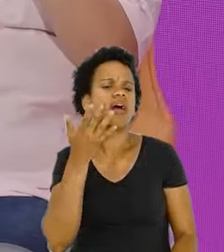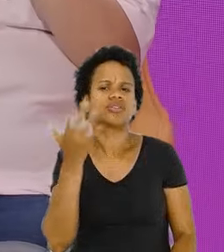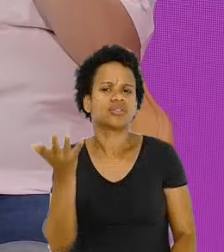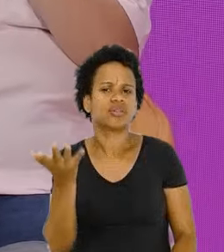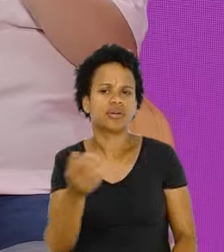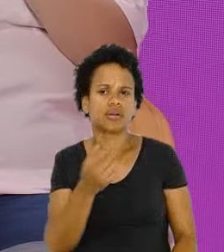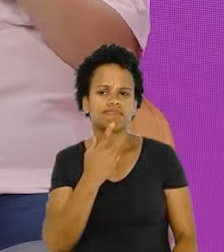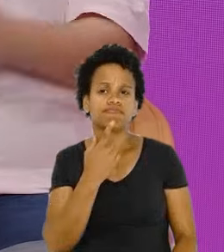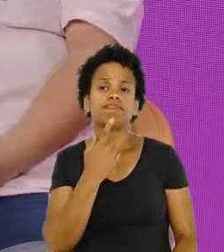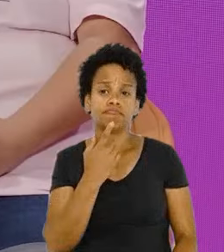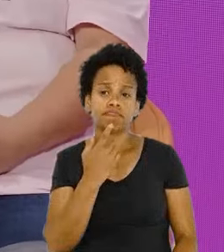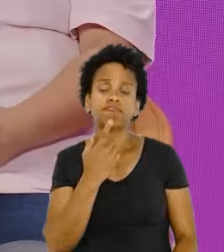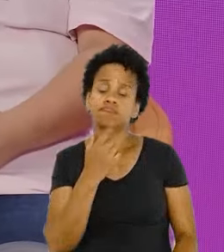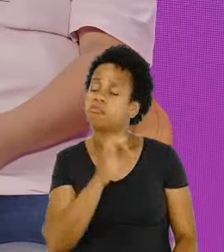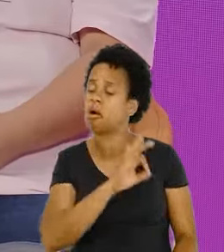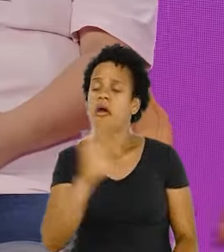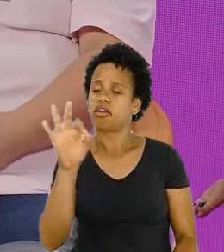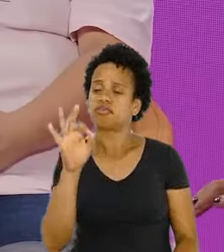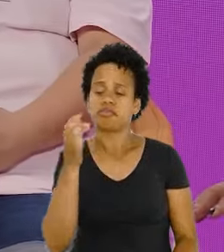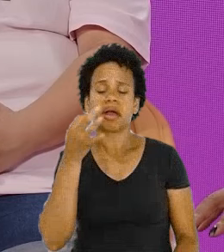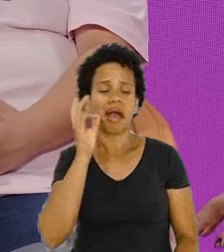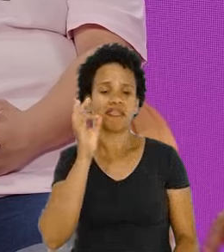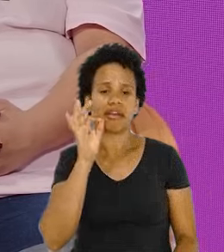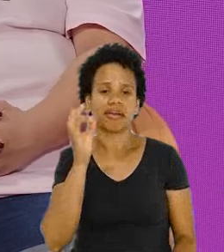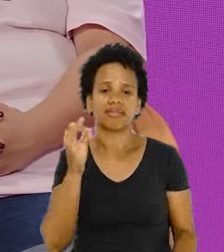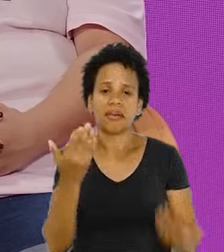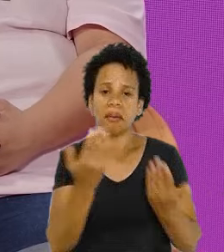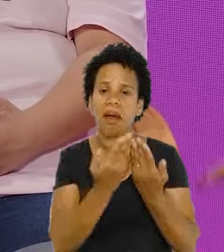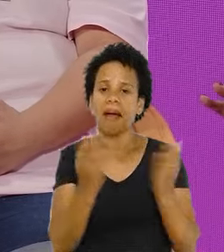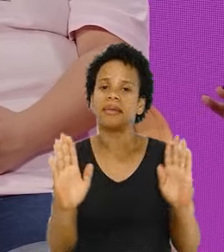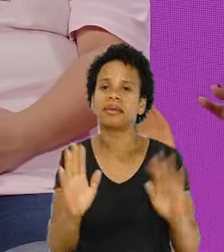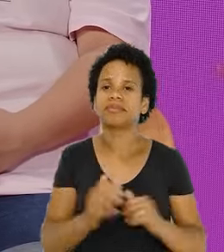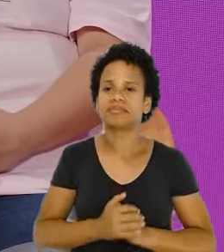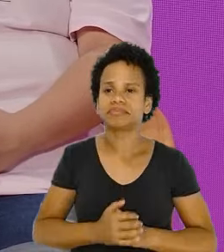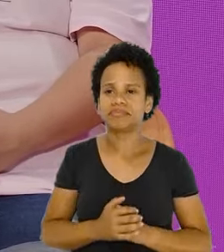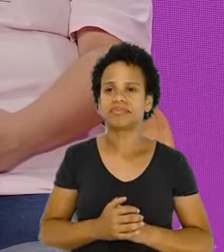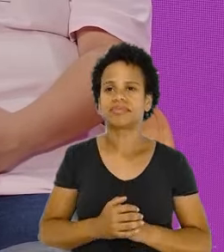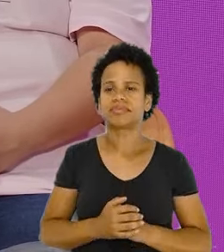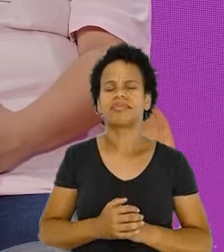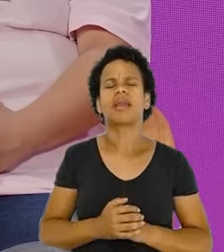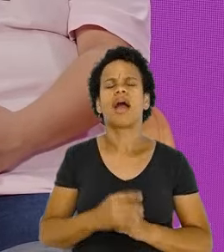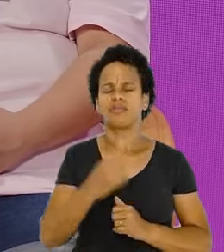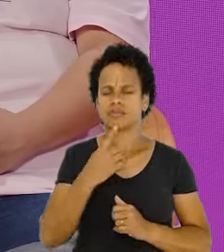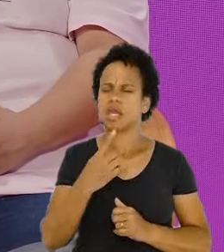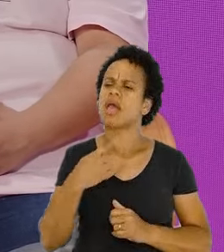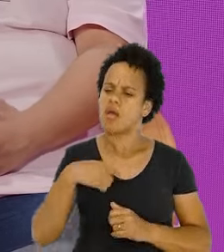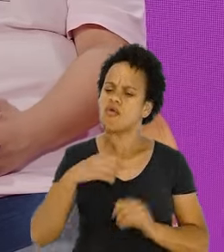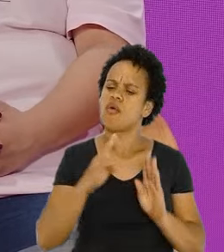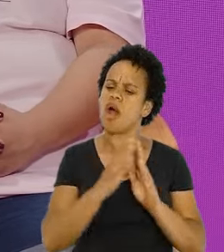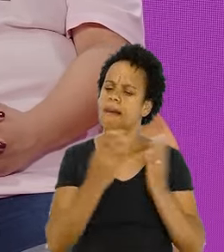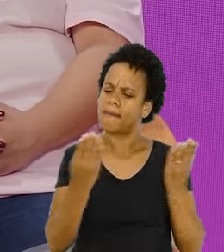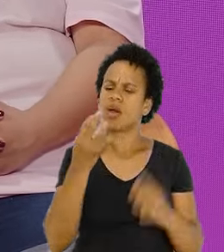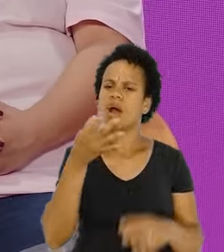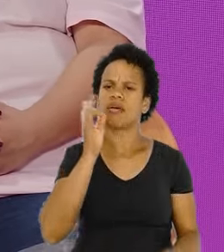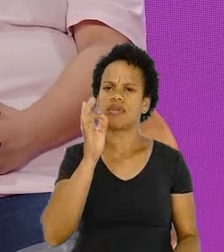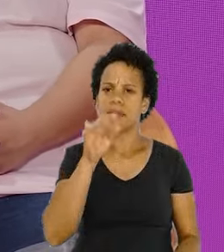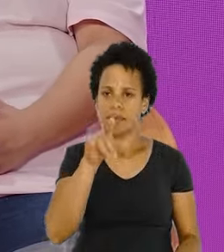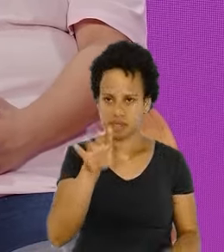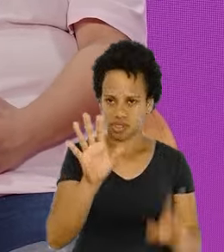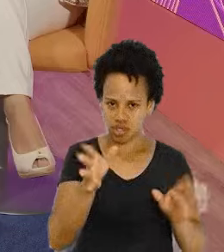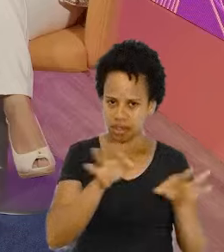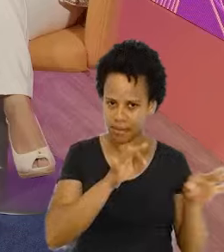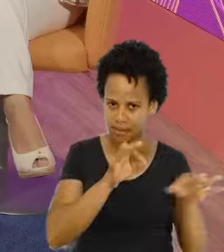teu foco café e você assim falou eu vou abrir o café e você já sabia fazer as